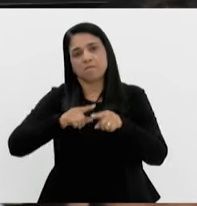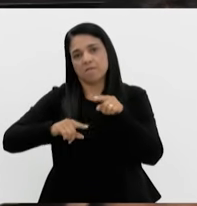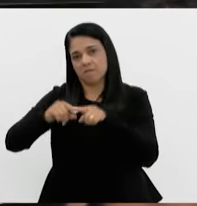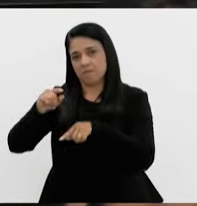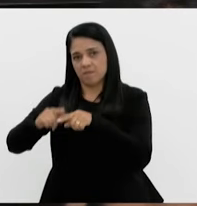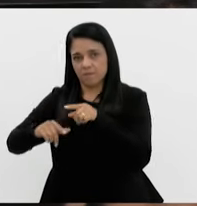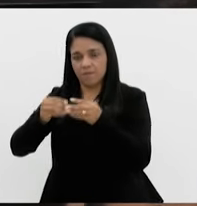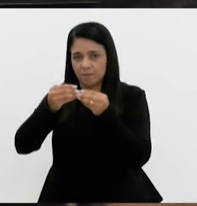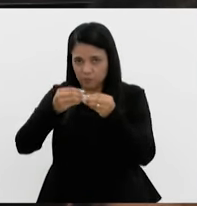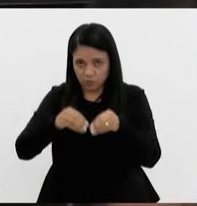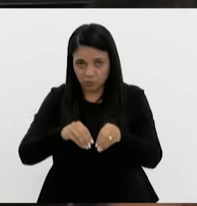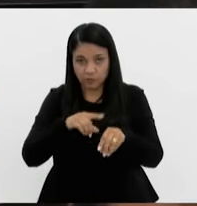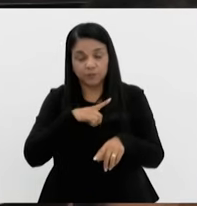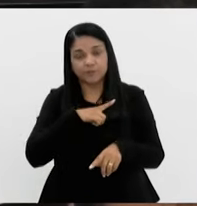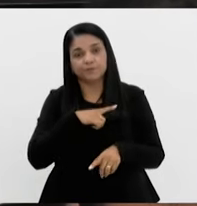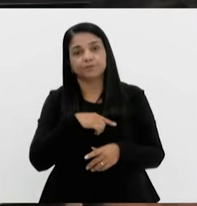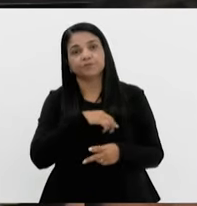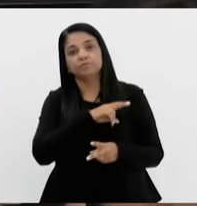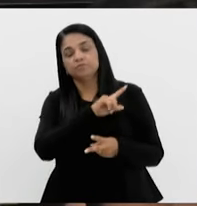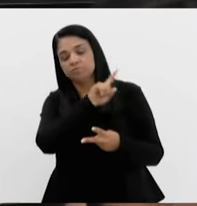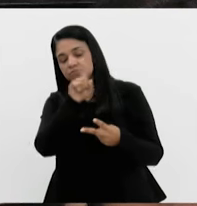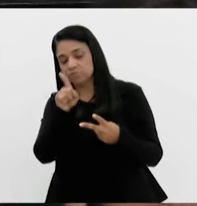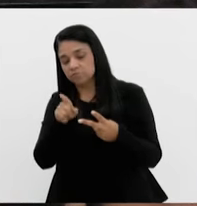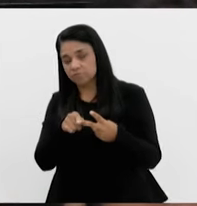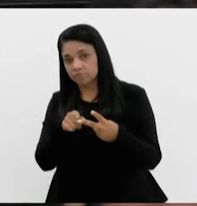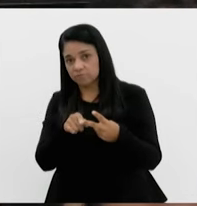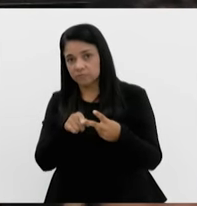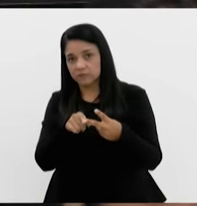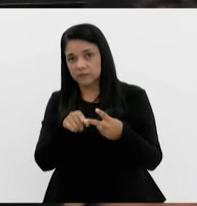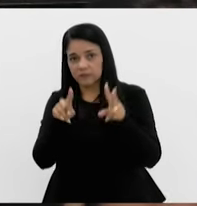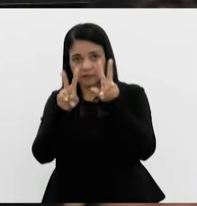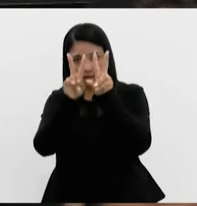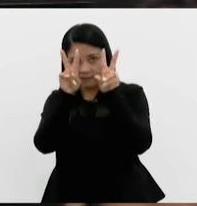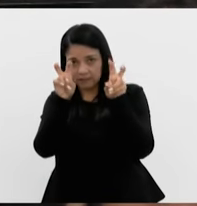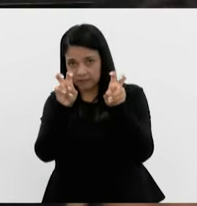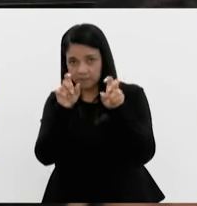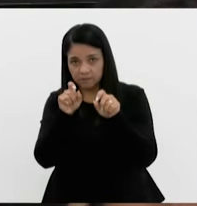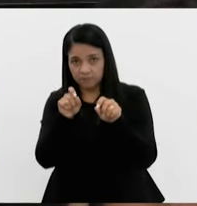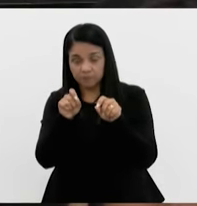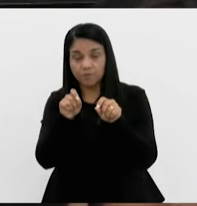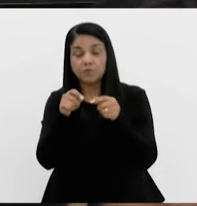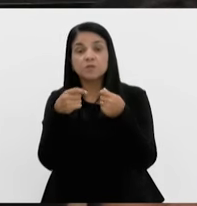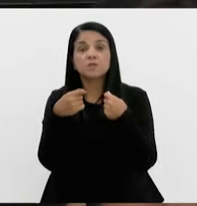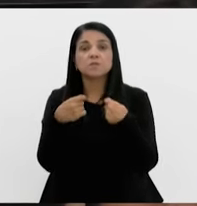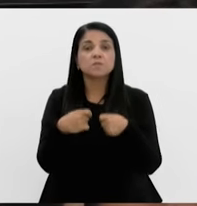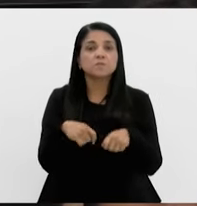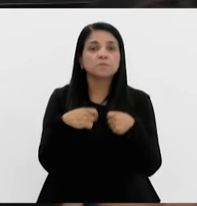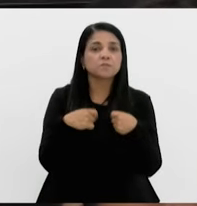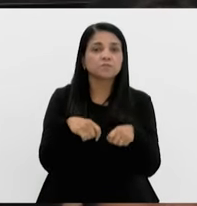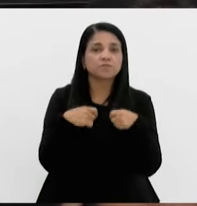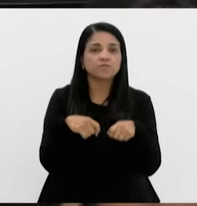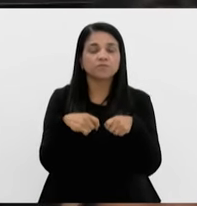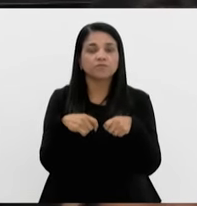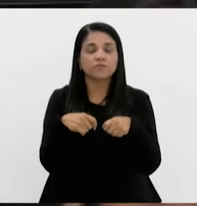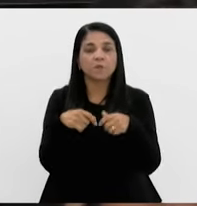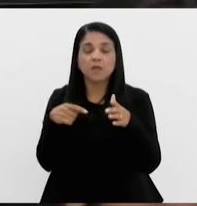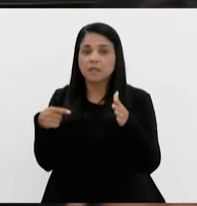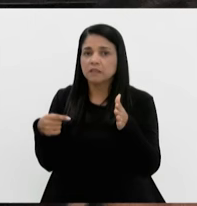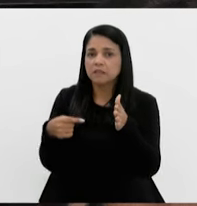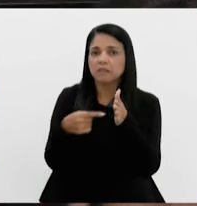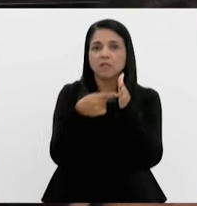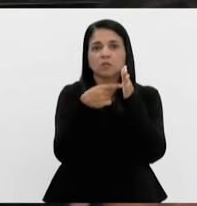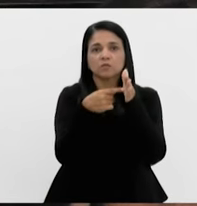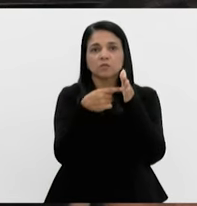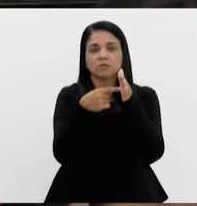traz a esta Tribuna né é a necessidade de uma denúncia